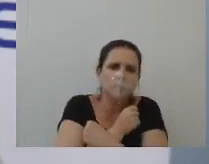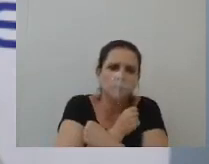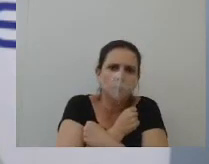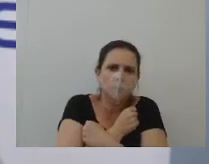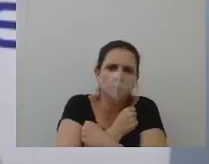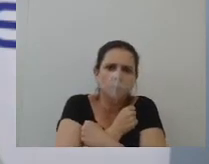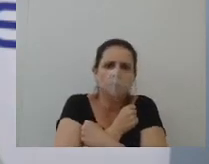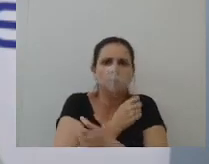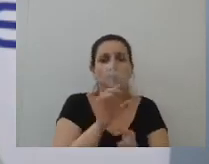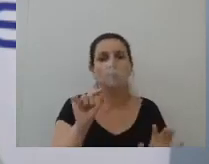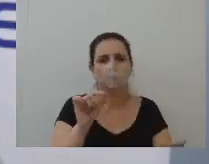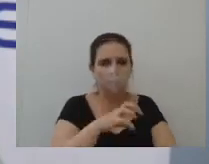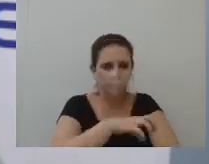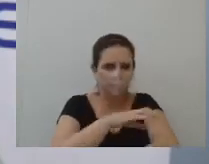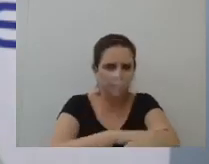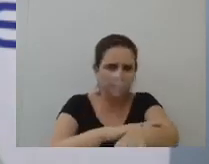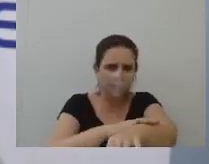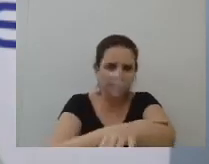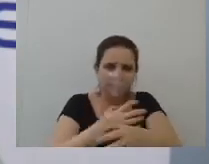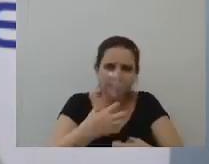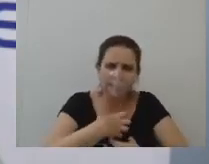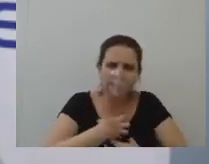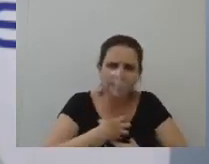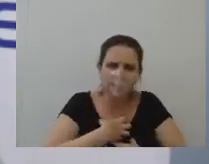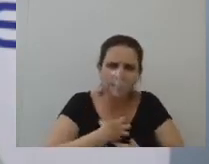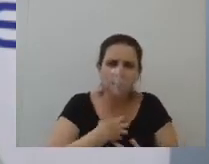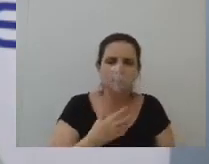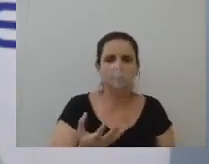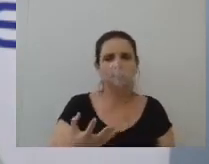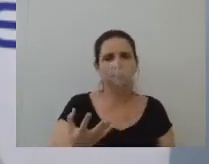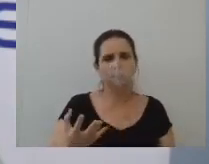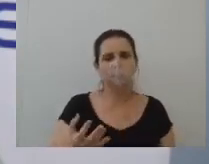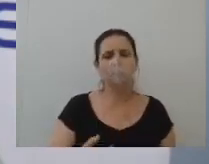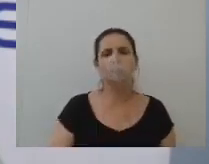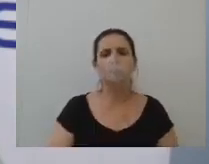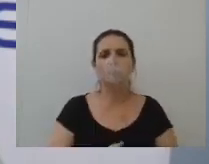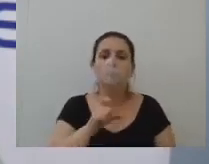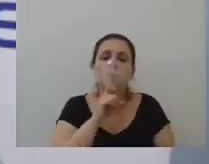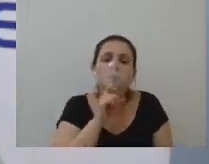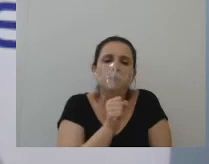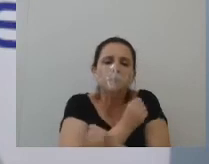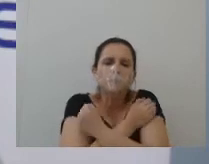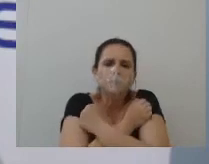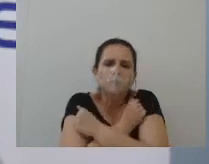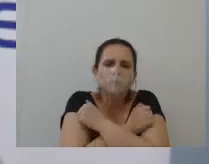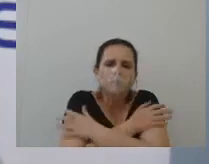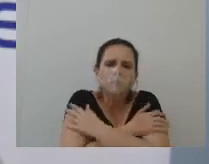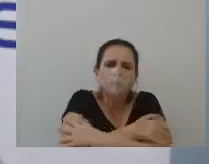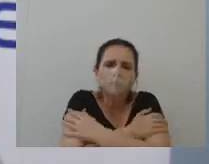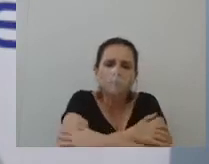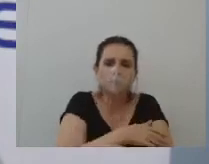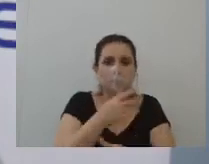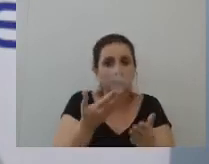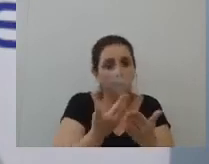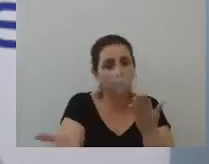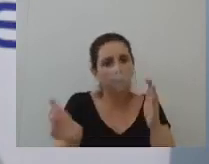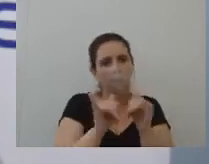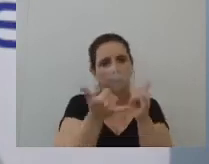o corpúsculo de Krause lhe dá a sensação de frio quando você perde